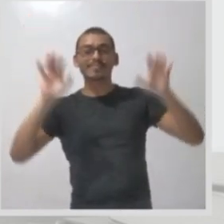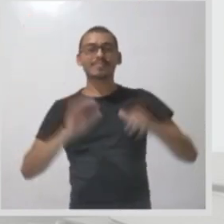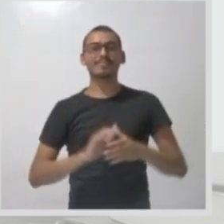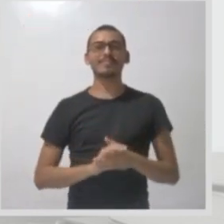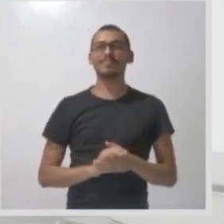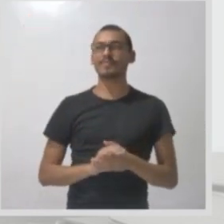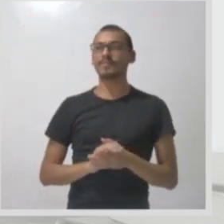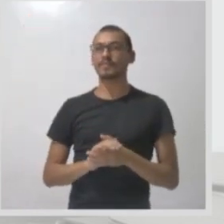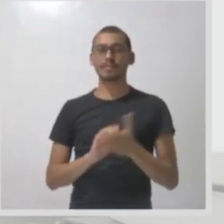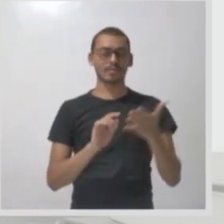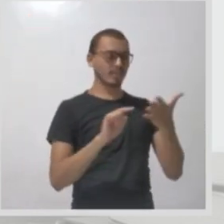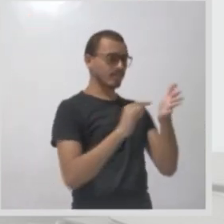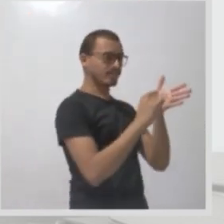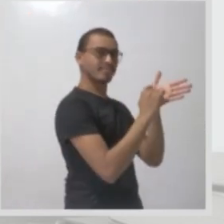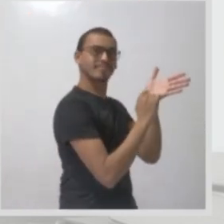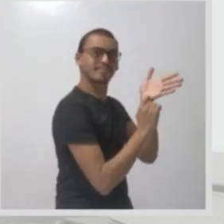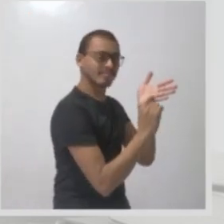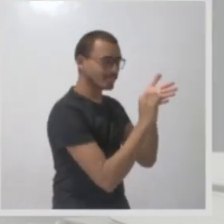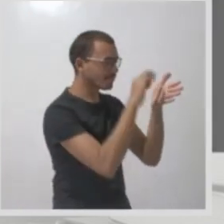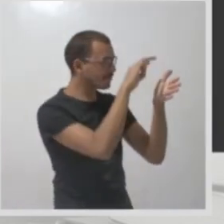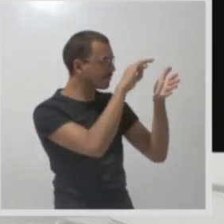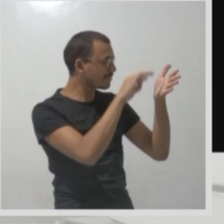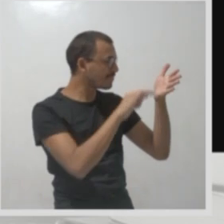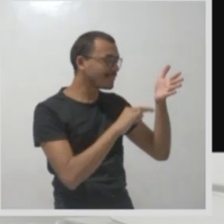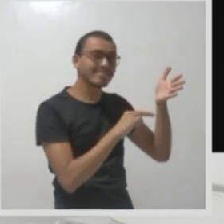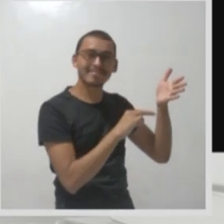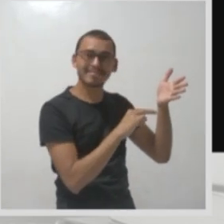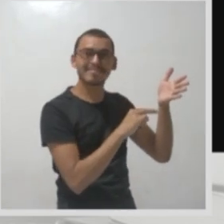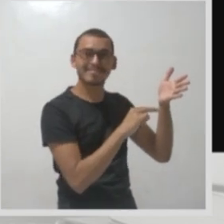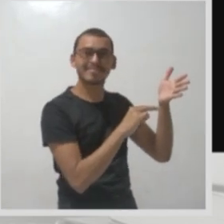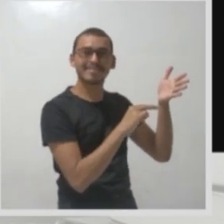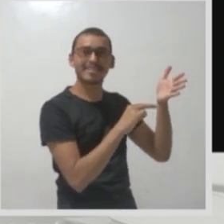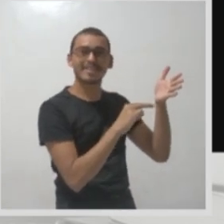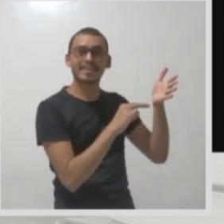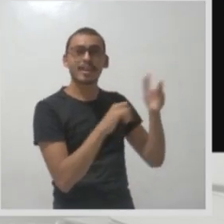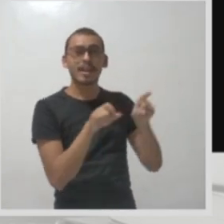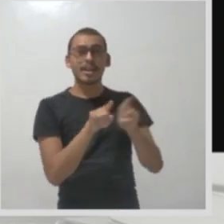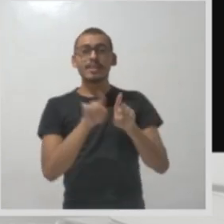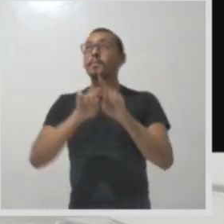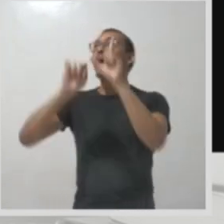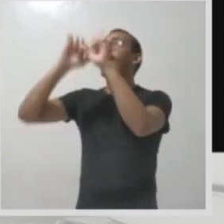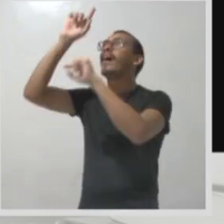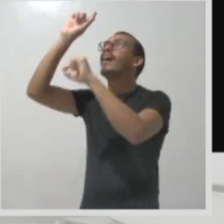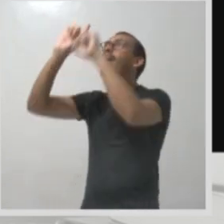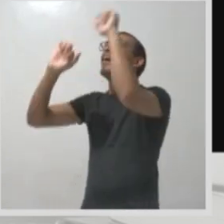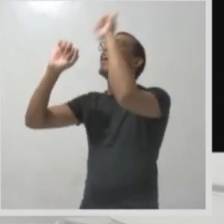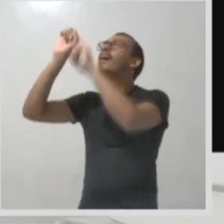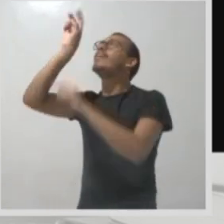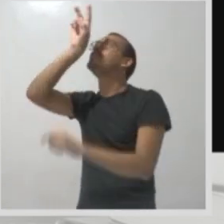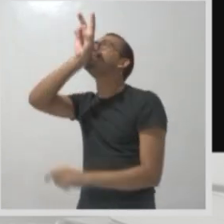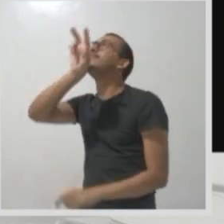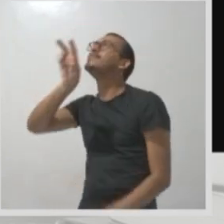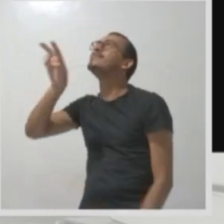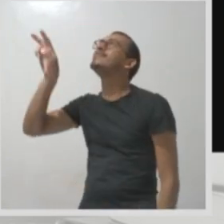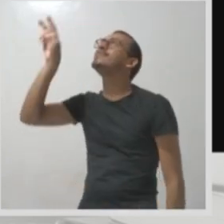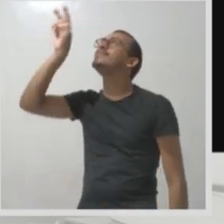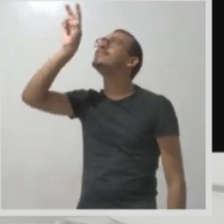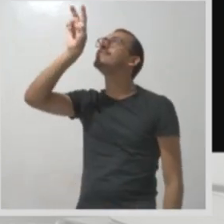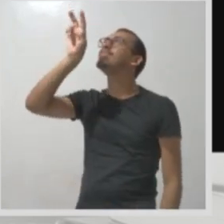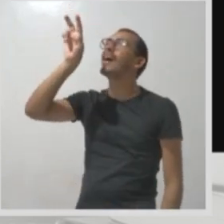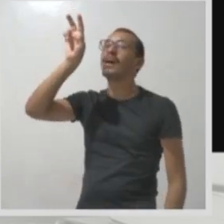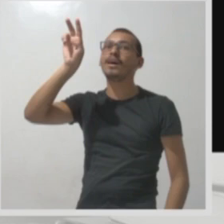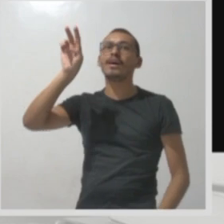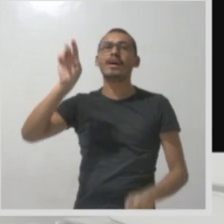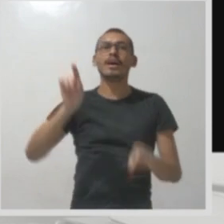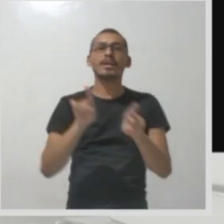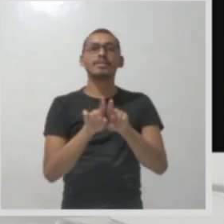vai ler na palma da mão, vai ler até nas estrelas e no som